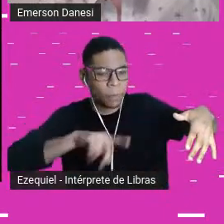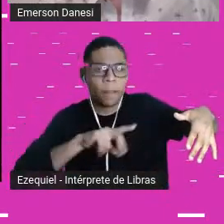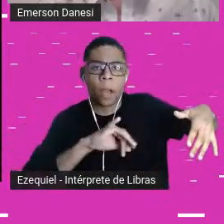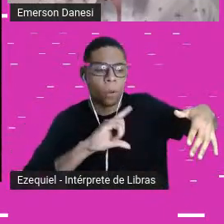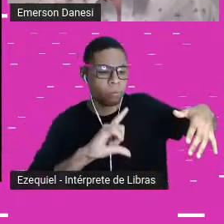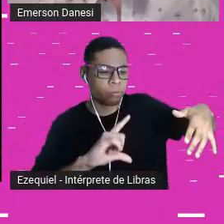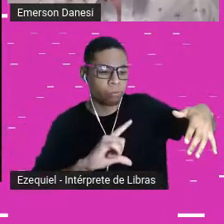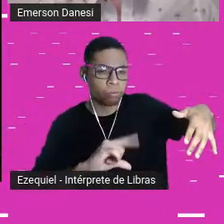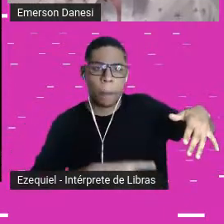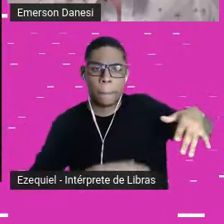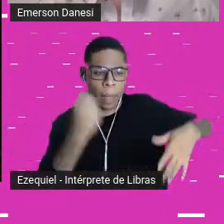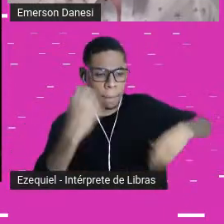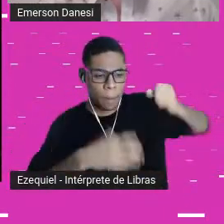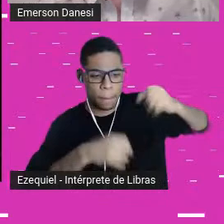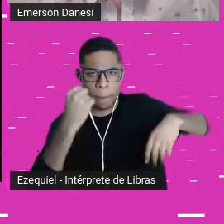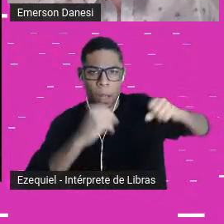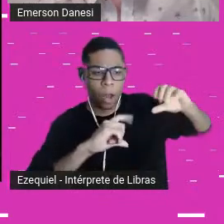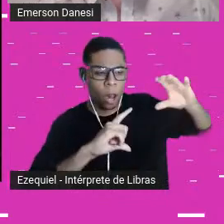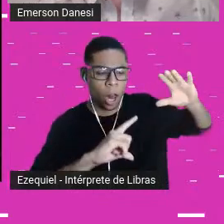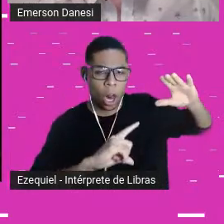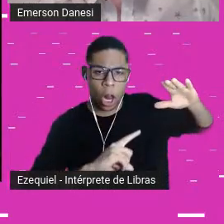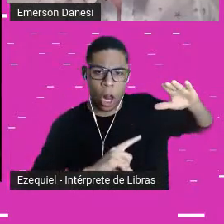esvaziando, também